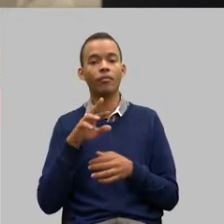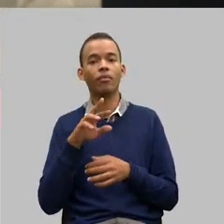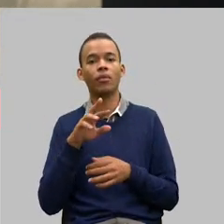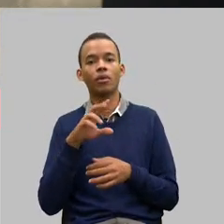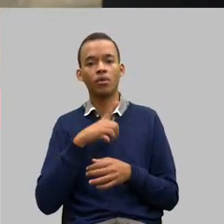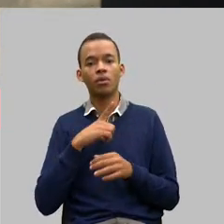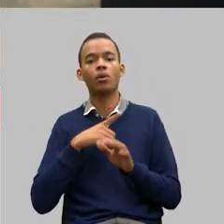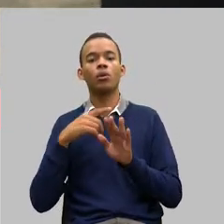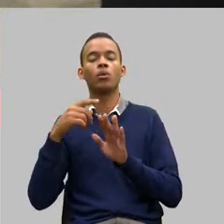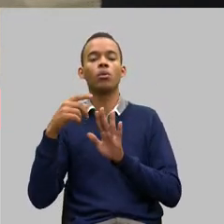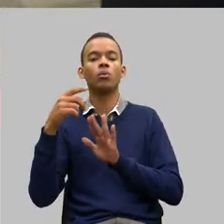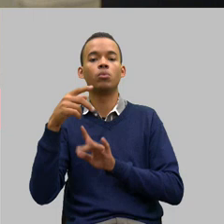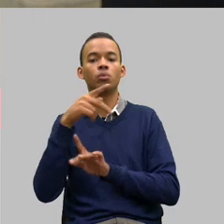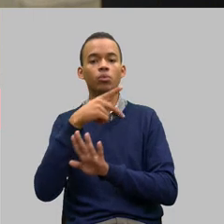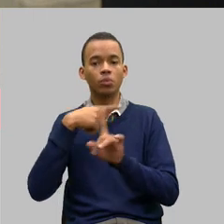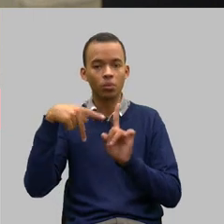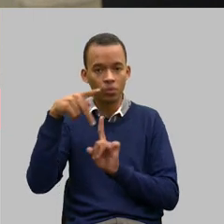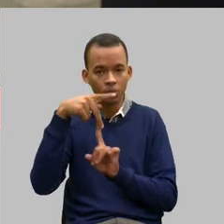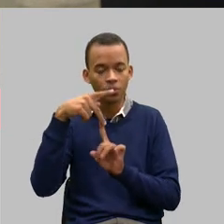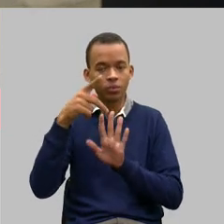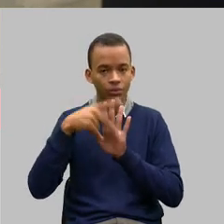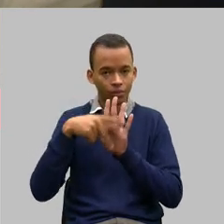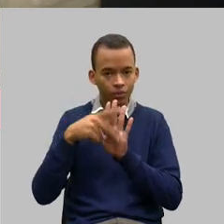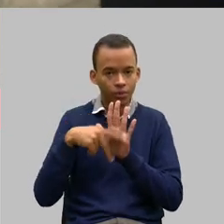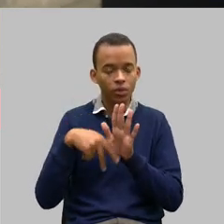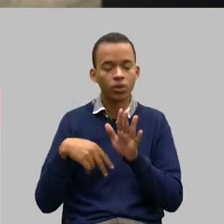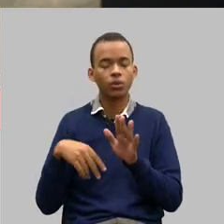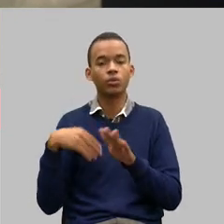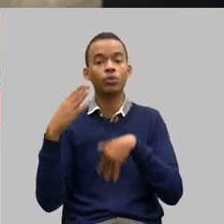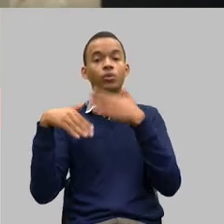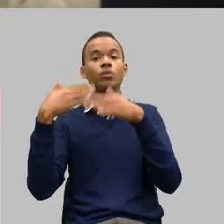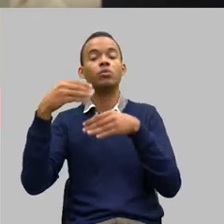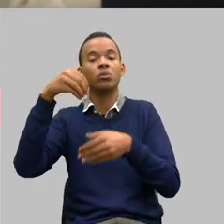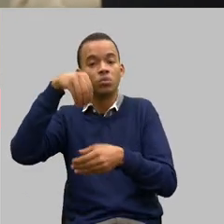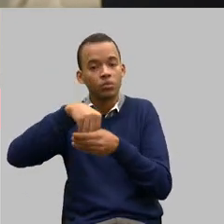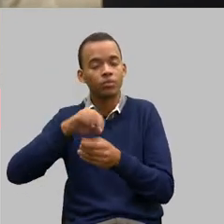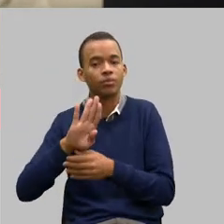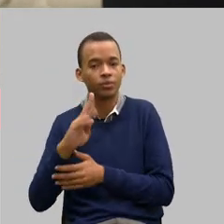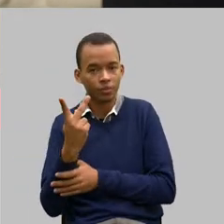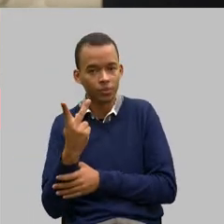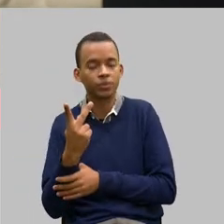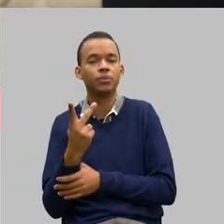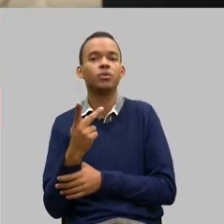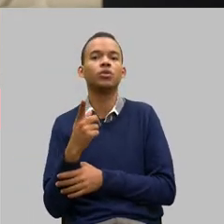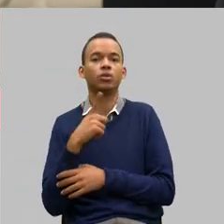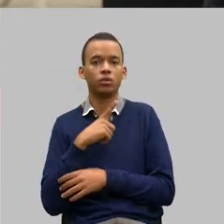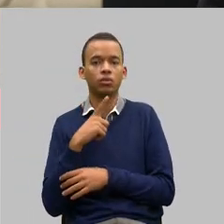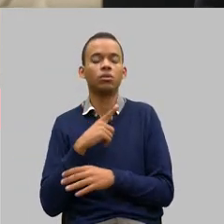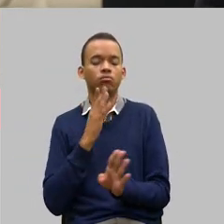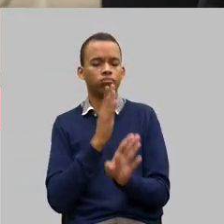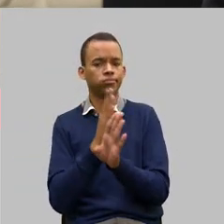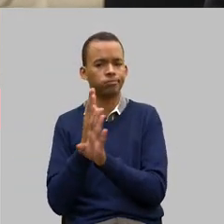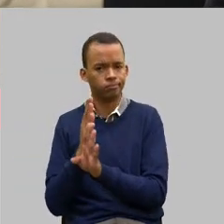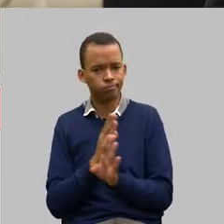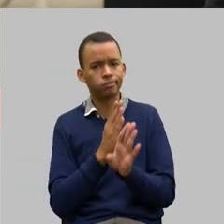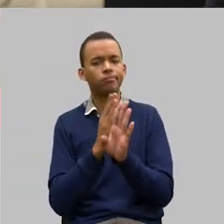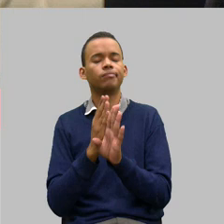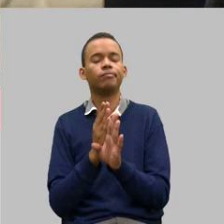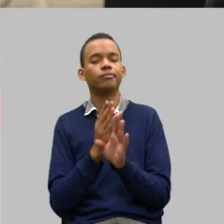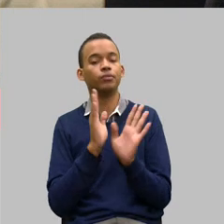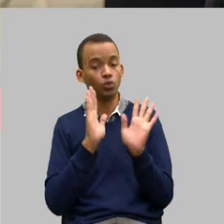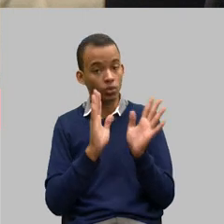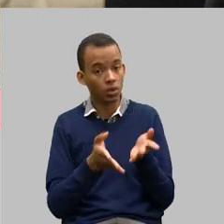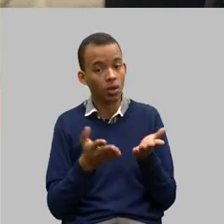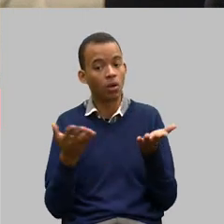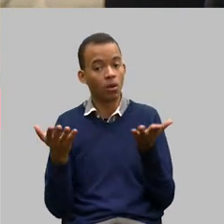plano de desenvolvimento urbano integrado da rmbh que já avançou muito bem né na fase de Diagnóstico ao longo do ano passado estamos agora na fase